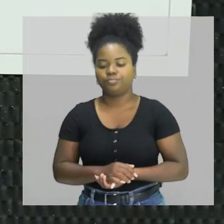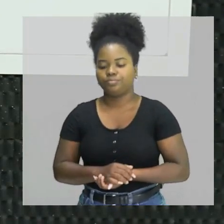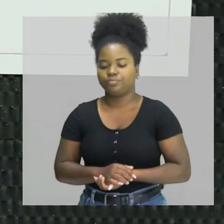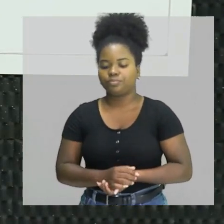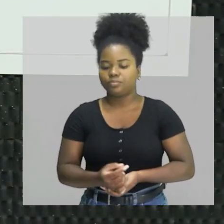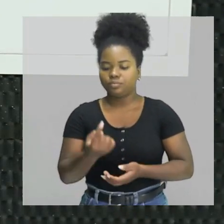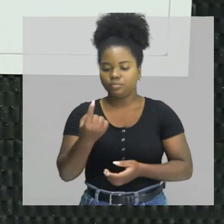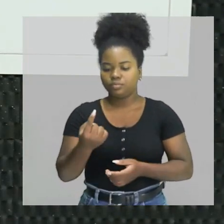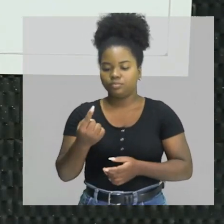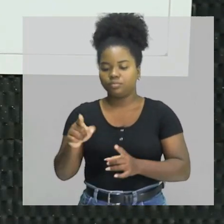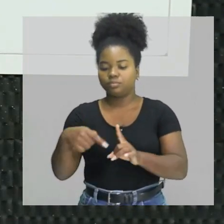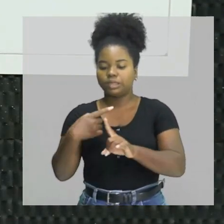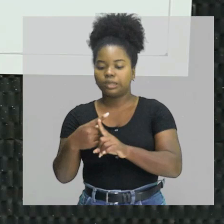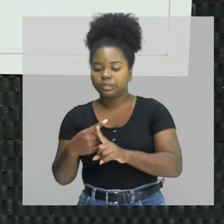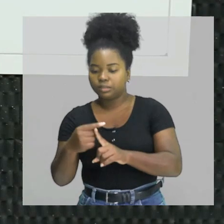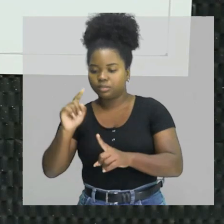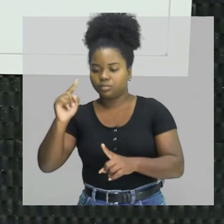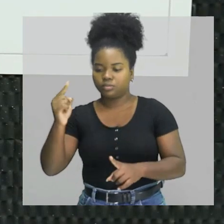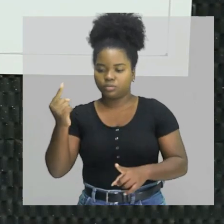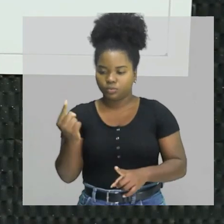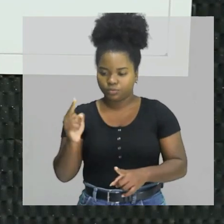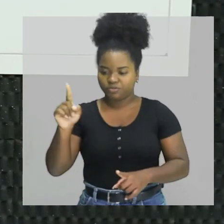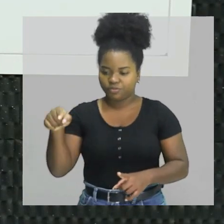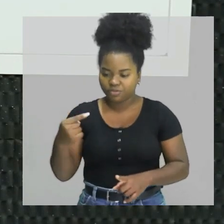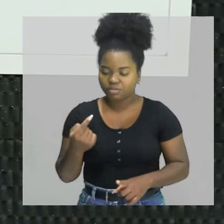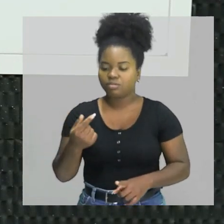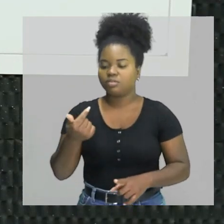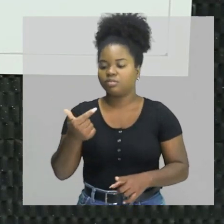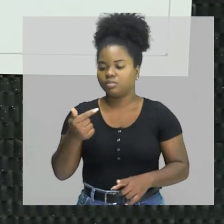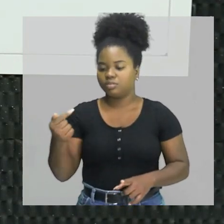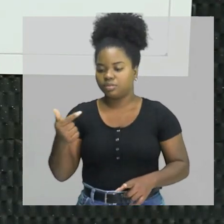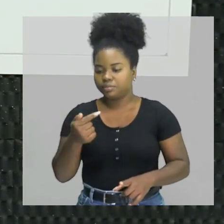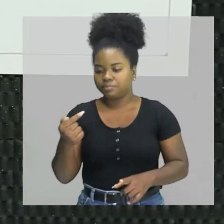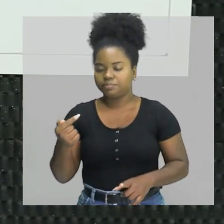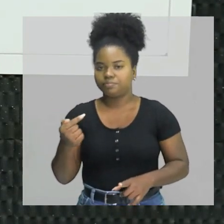ser igual a 1 mais 1,17.